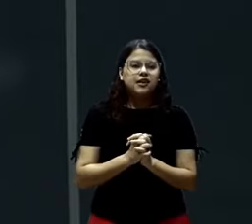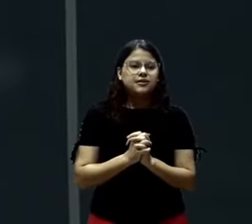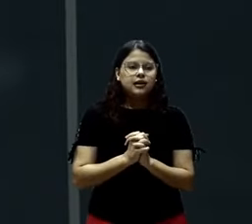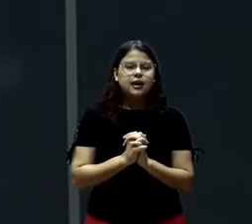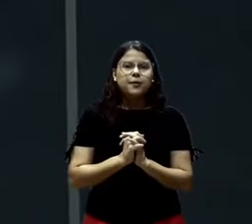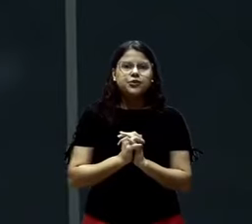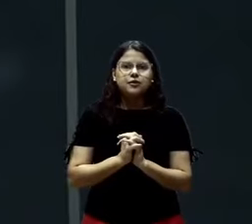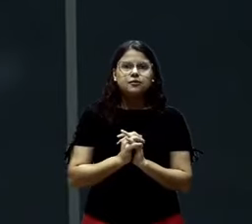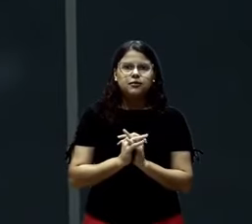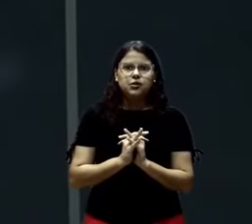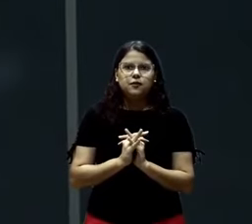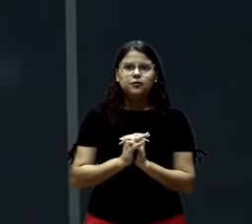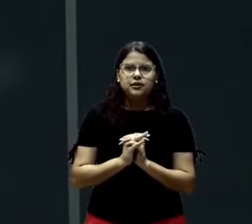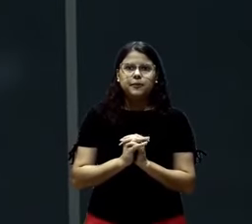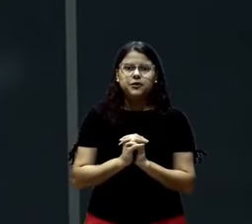Já orou com a sua família?